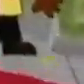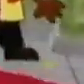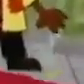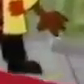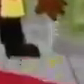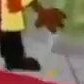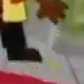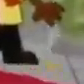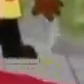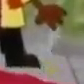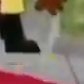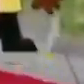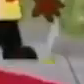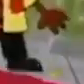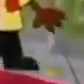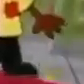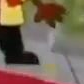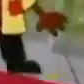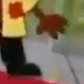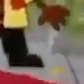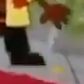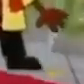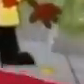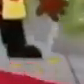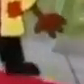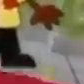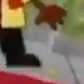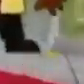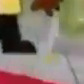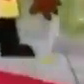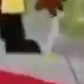pro terreiro, um boi e sua amada.